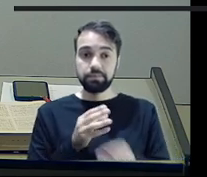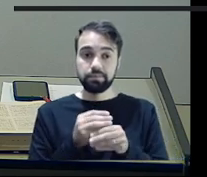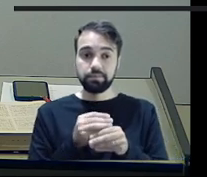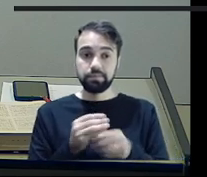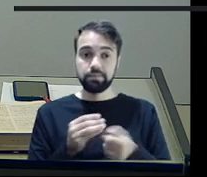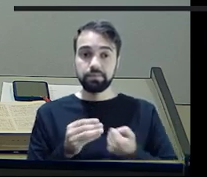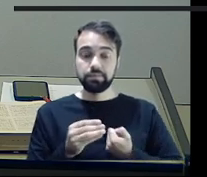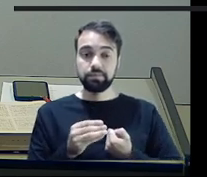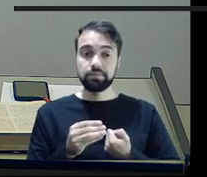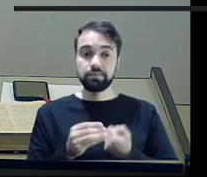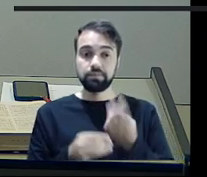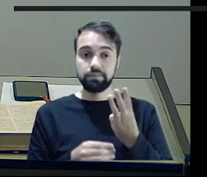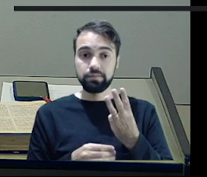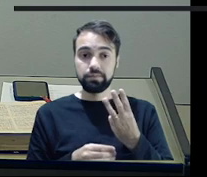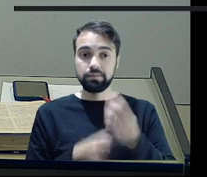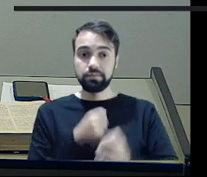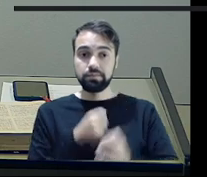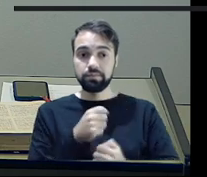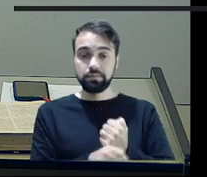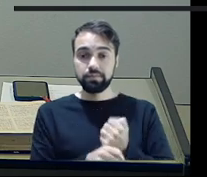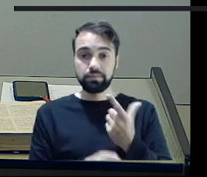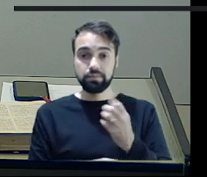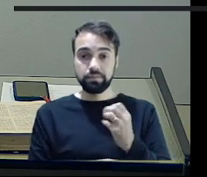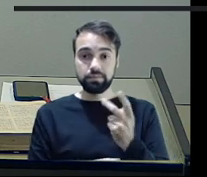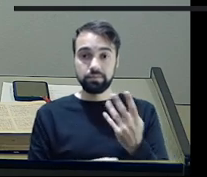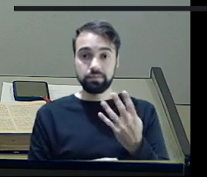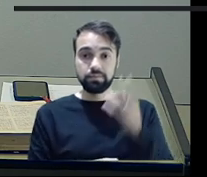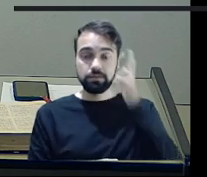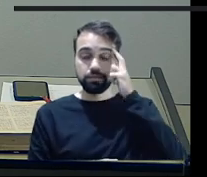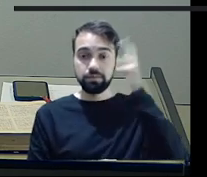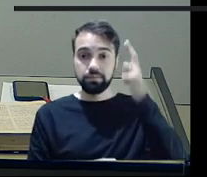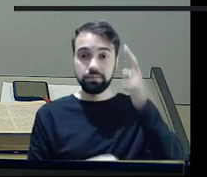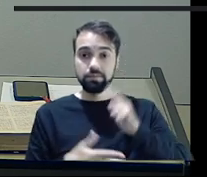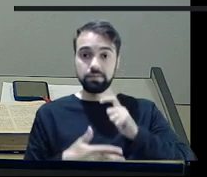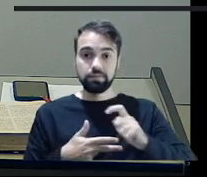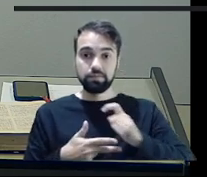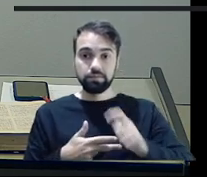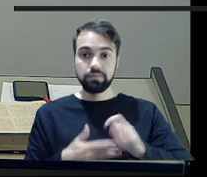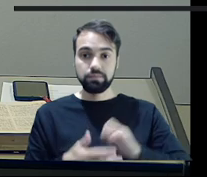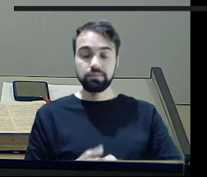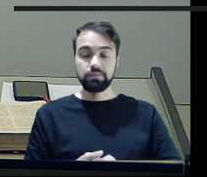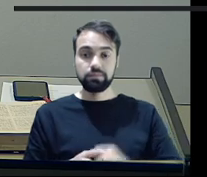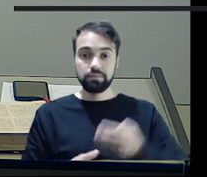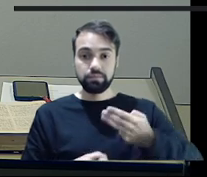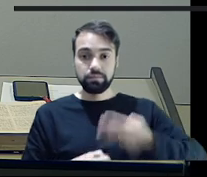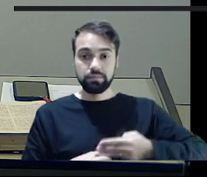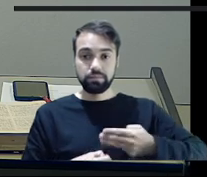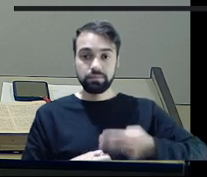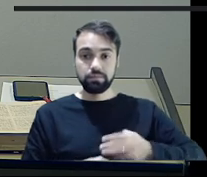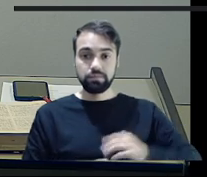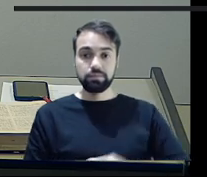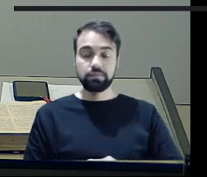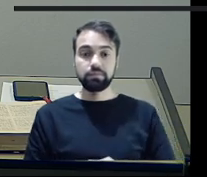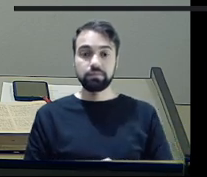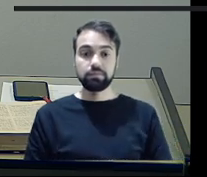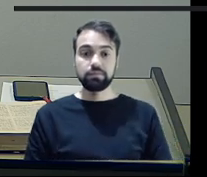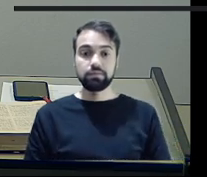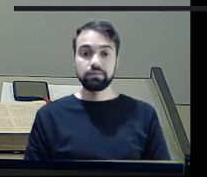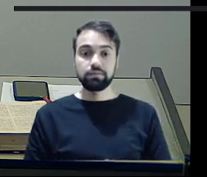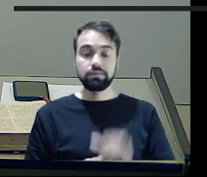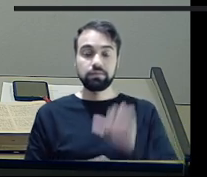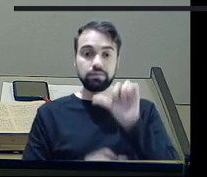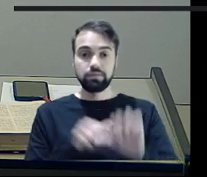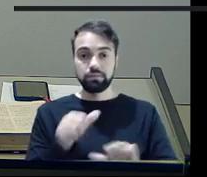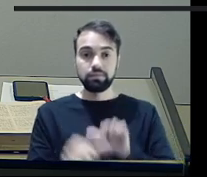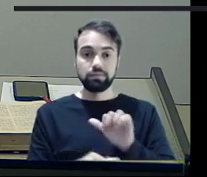número 3 de 2024, de autoria do Executivo Municipal, que introduz e altera o